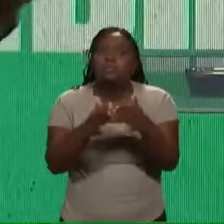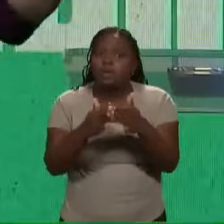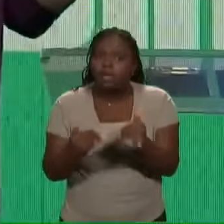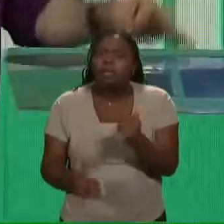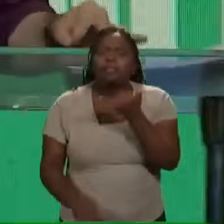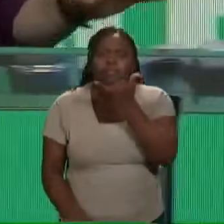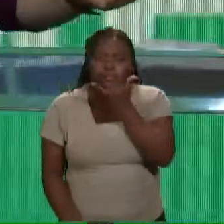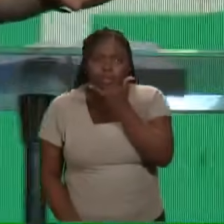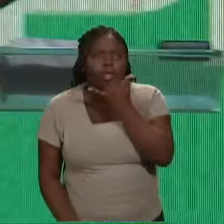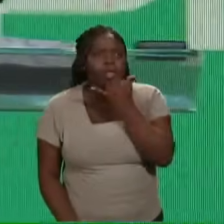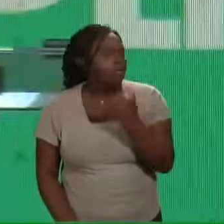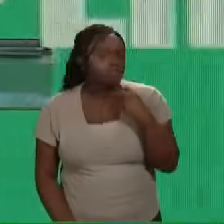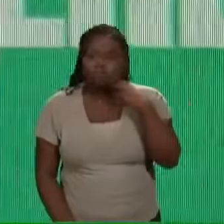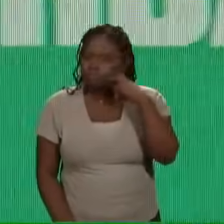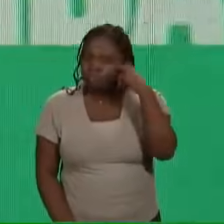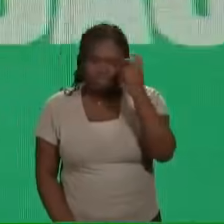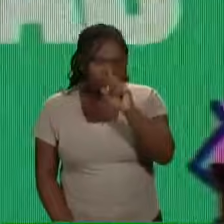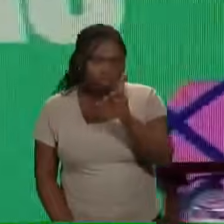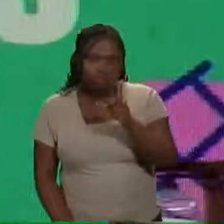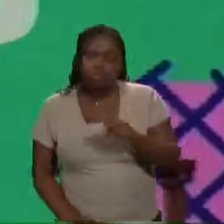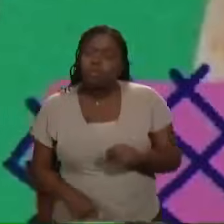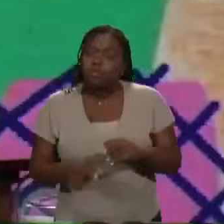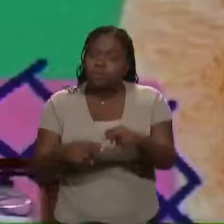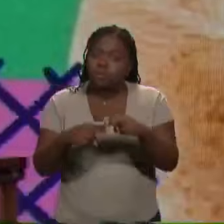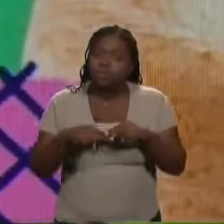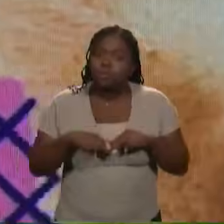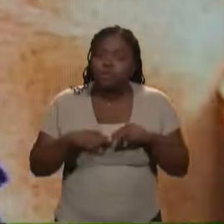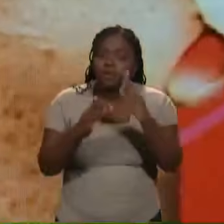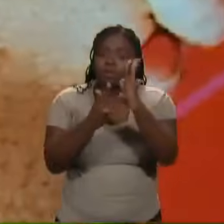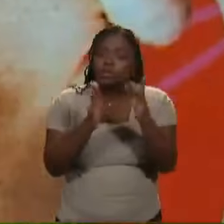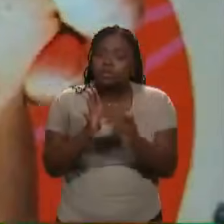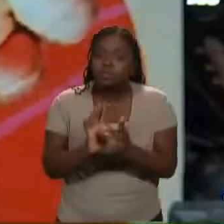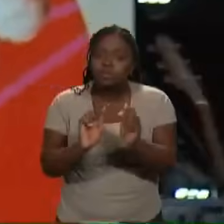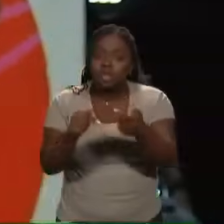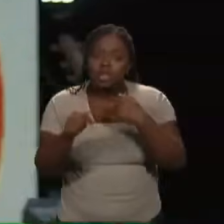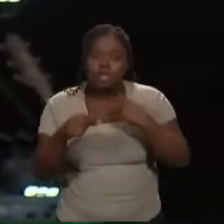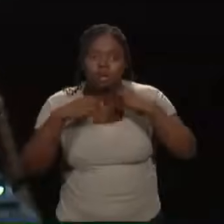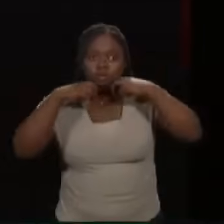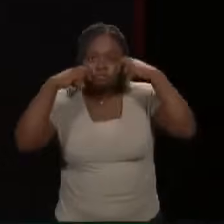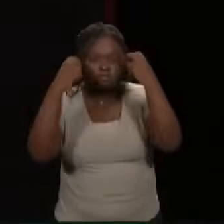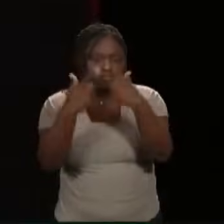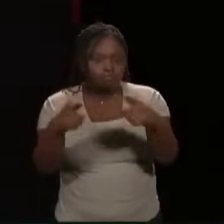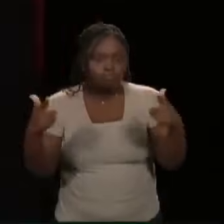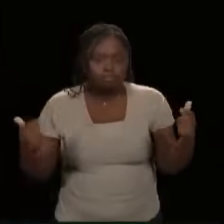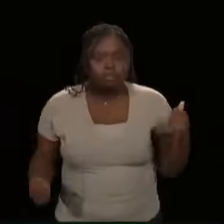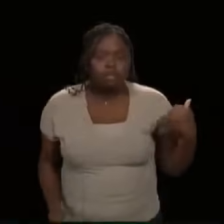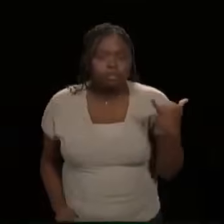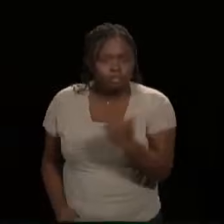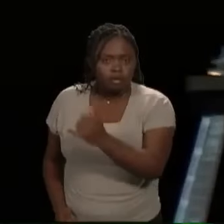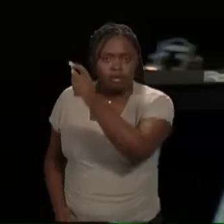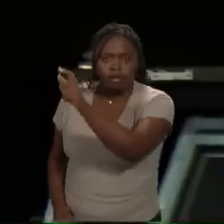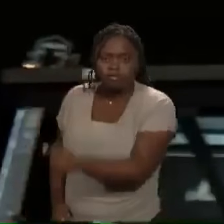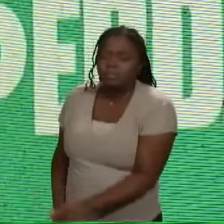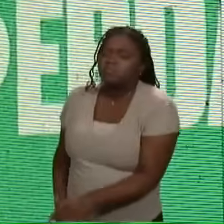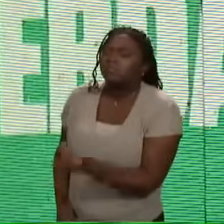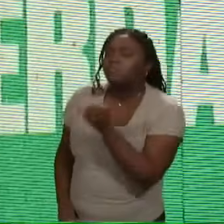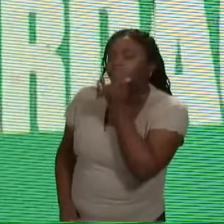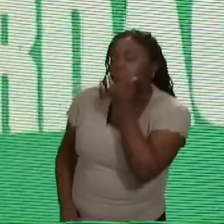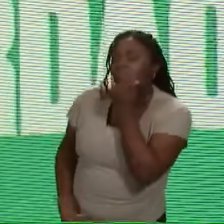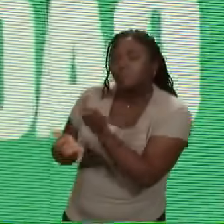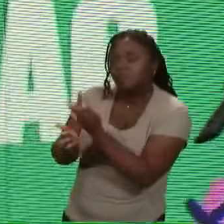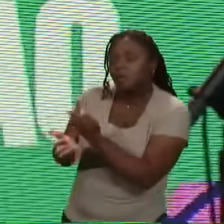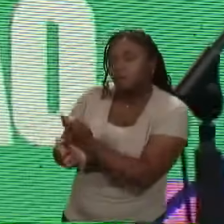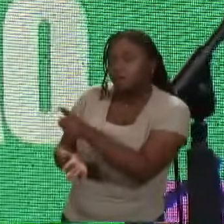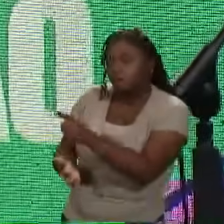Eu não tenho vergonha. Eu acho que por isso que Jesus me fez sem vergonha. Eu sou sem vergonha de chegar para as pessoas e falar assim: eu errei com você. Me